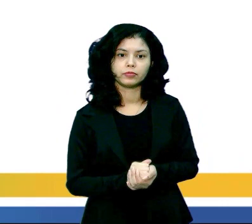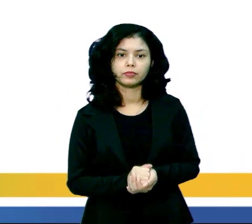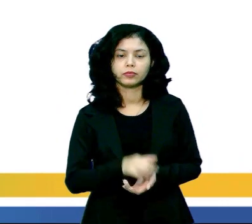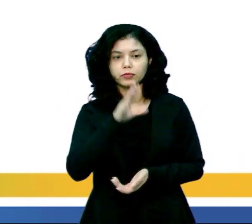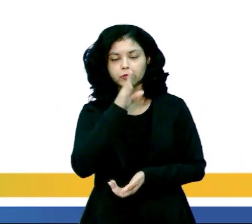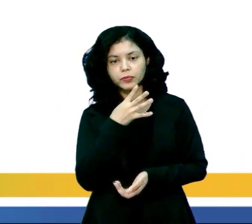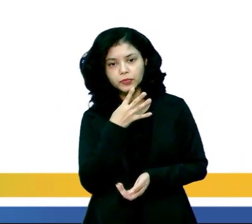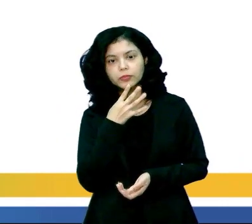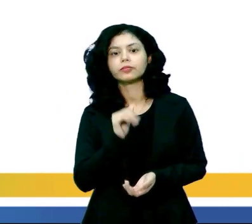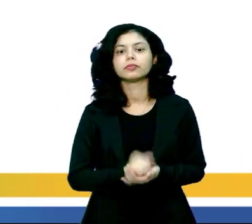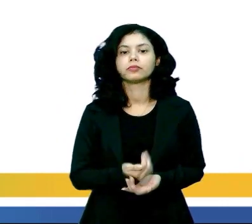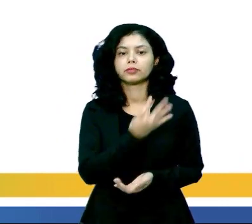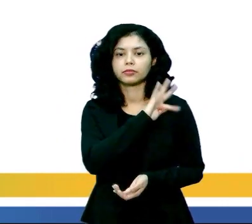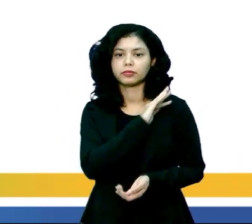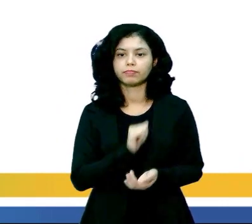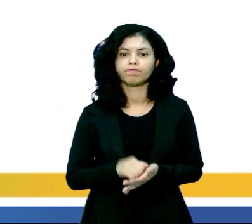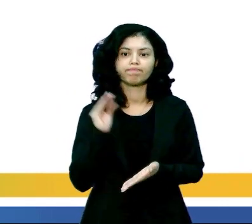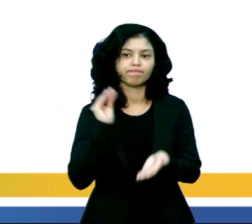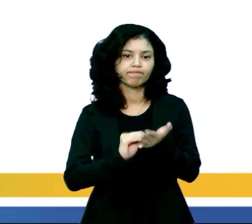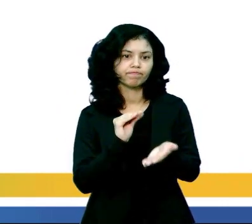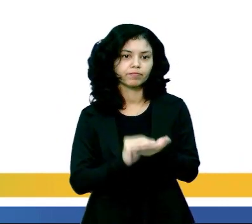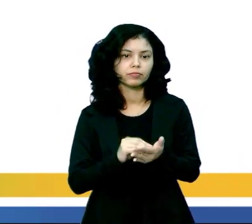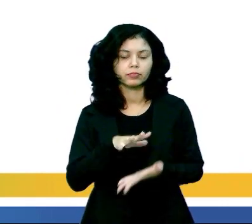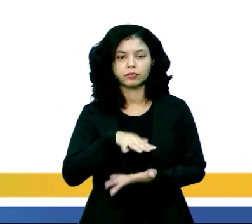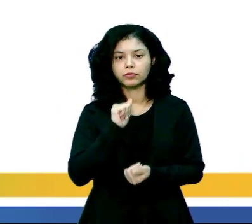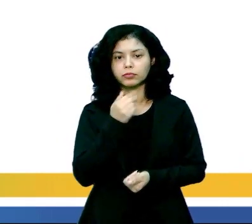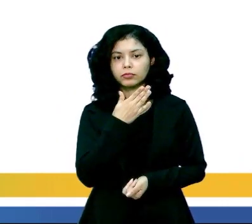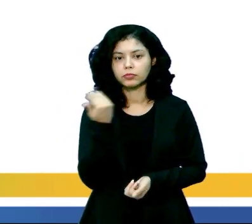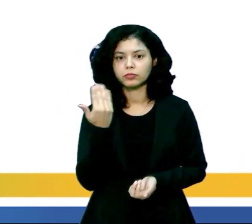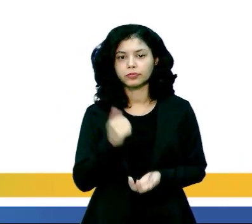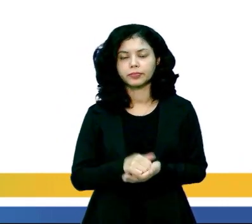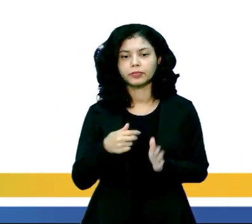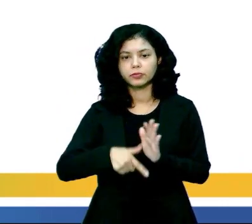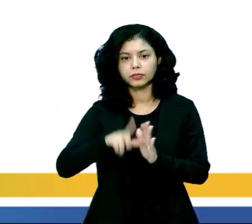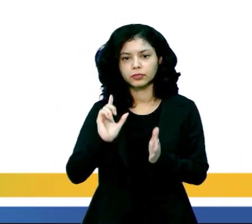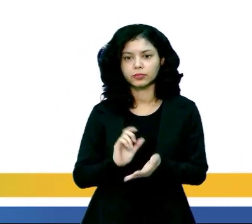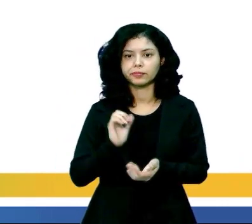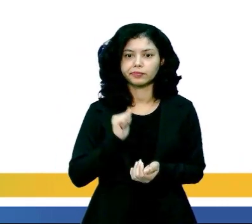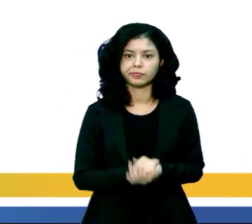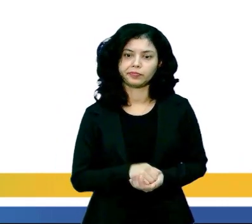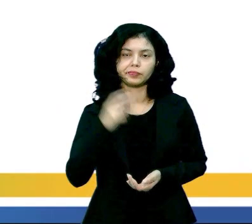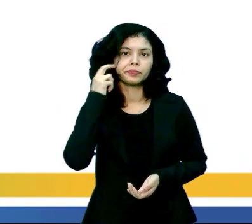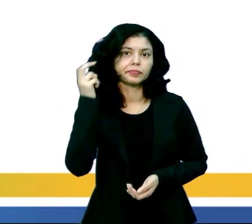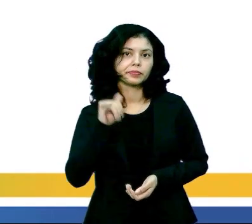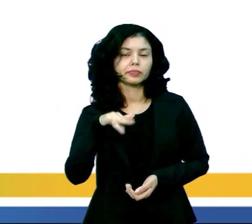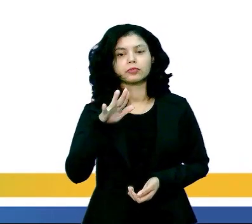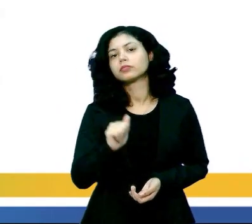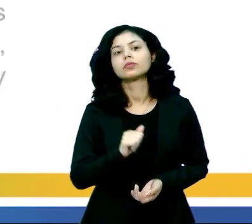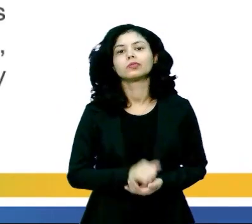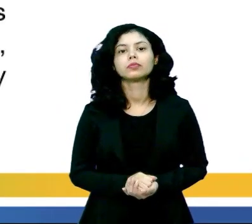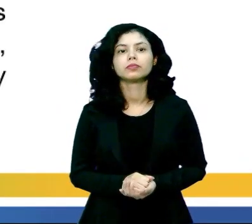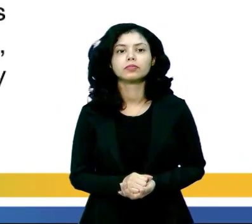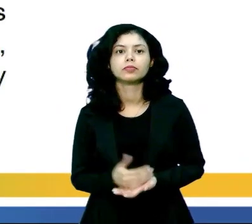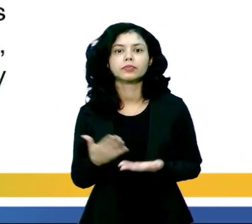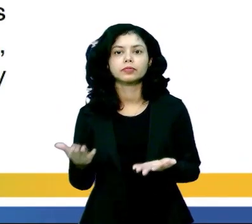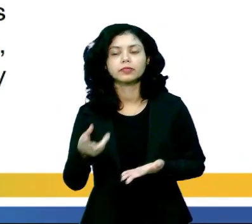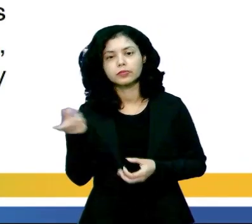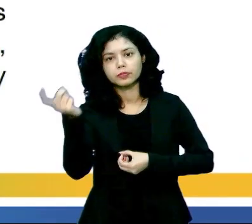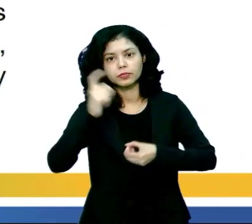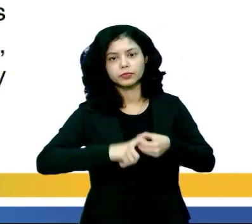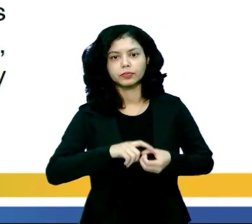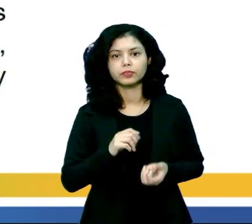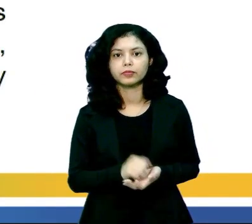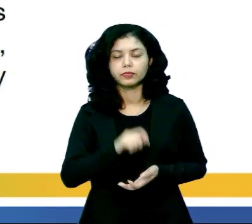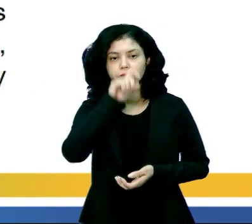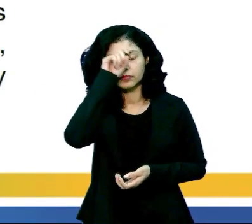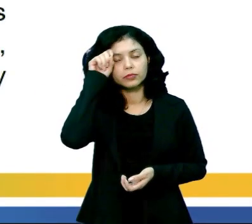conhecimentos acadêmicos de Araçola são insuficientes para salvá-lo da morte ante a sabedoria astronômica da cultura maia. Galera, se a gente voltar aqui